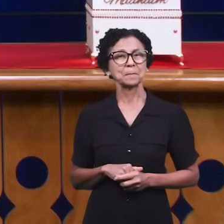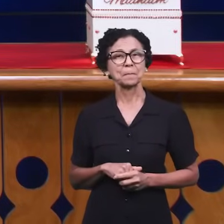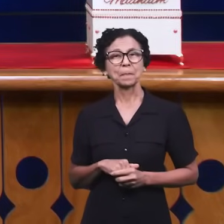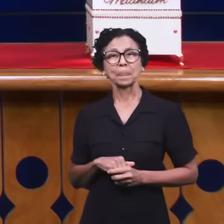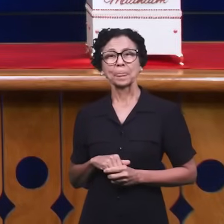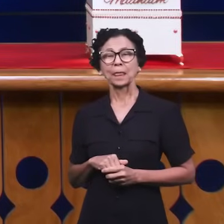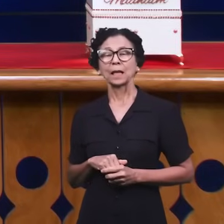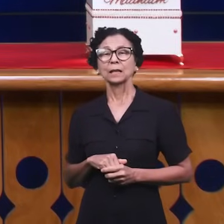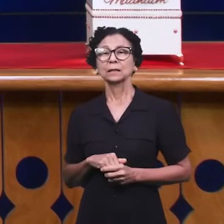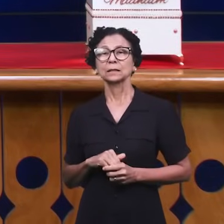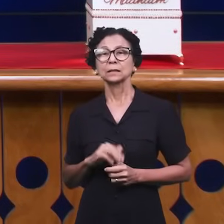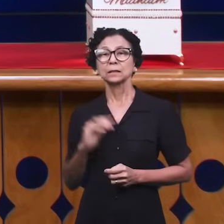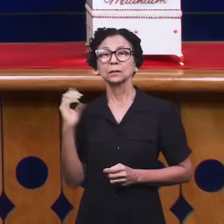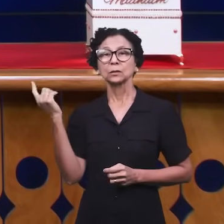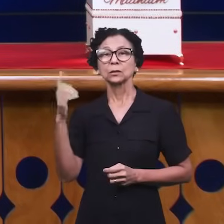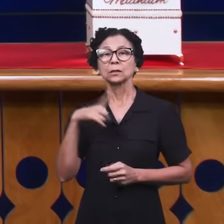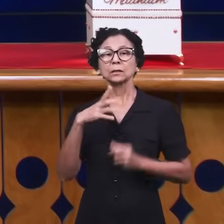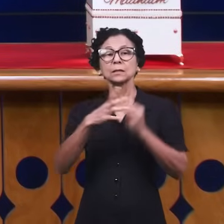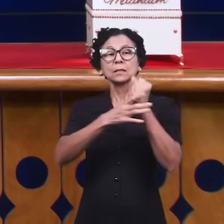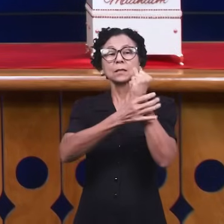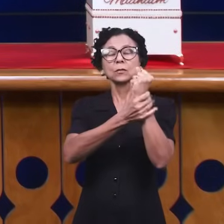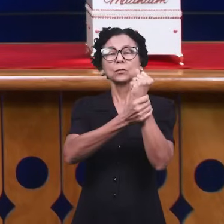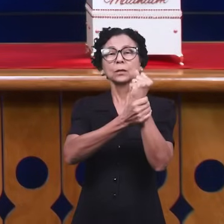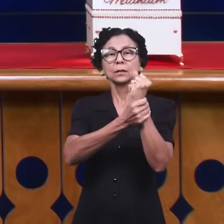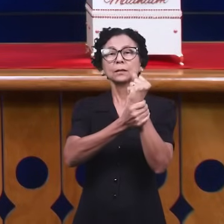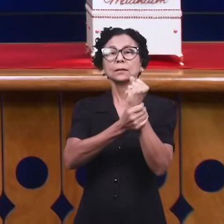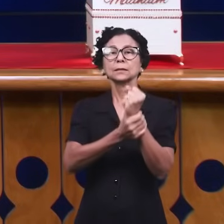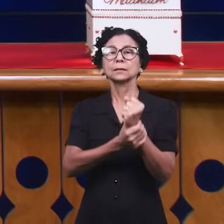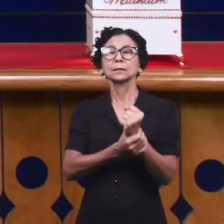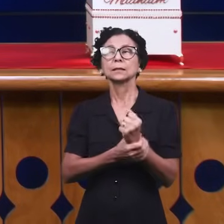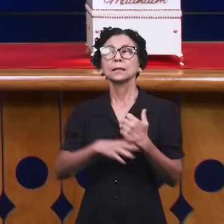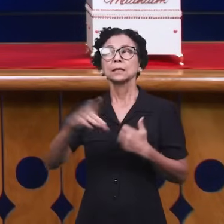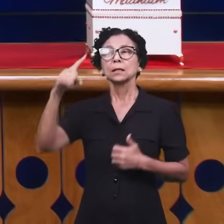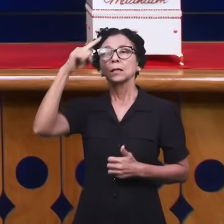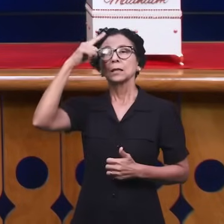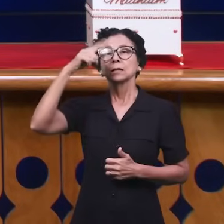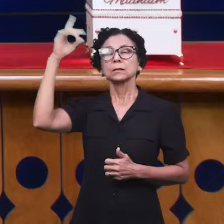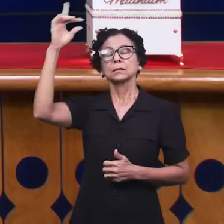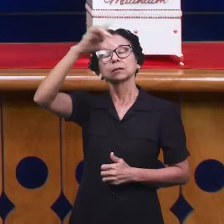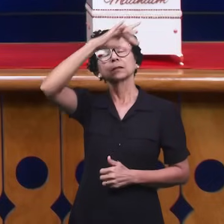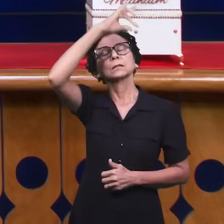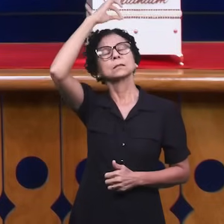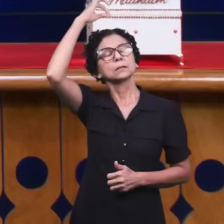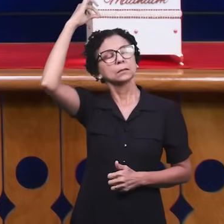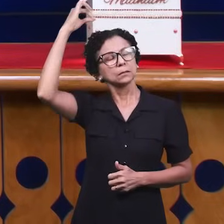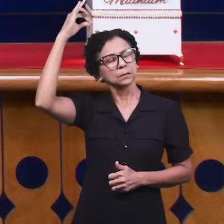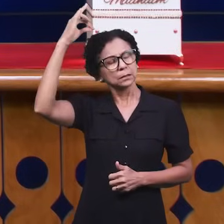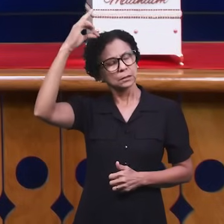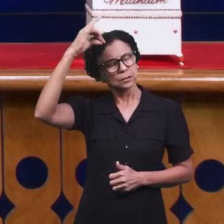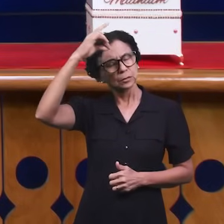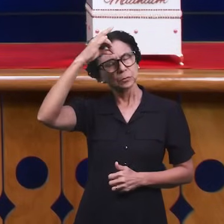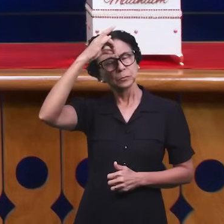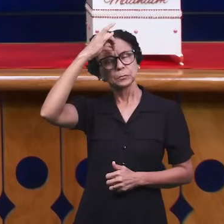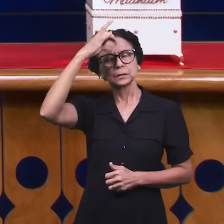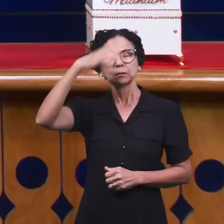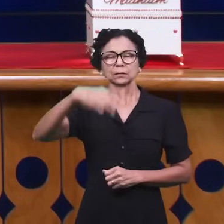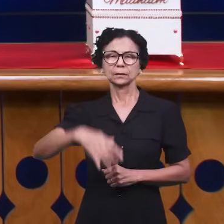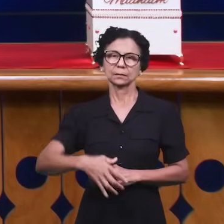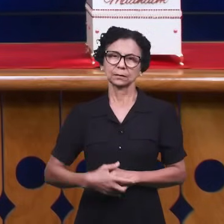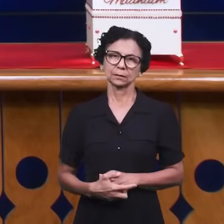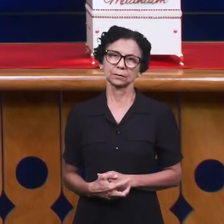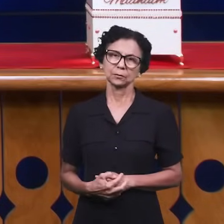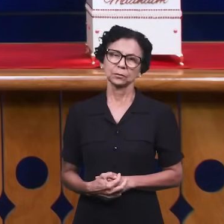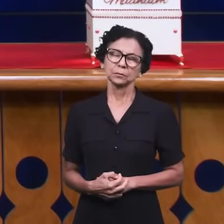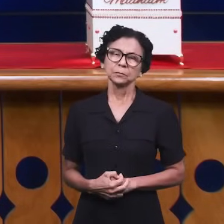segurança. Deus tem nos dado o seu Espírito Santo e tem nos revelado a cada dia, tem